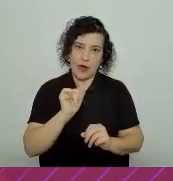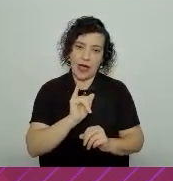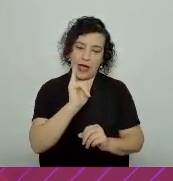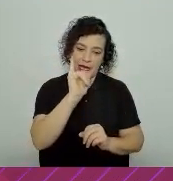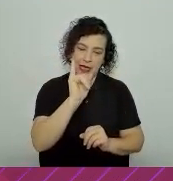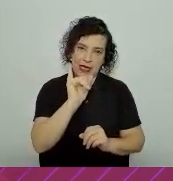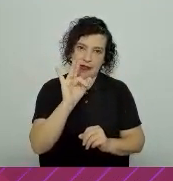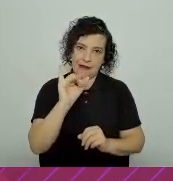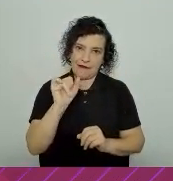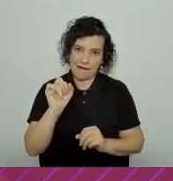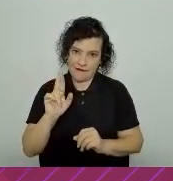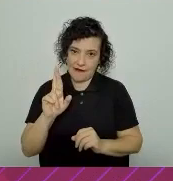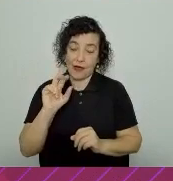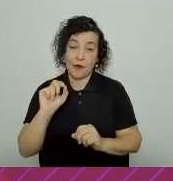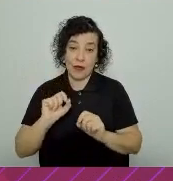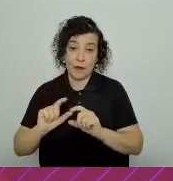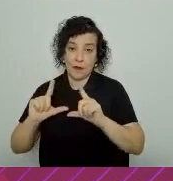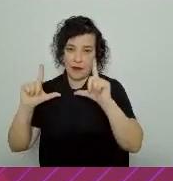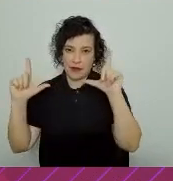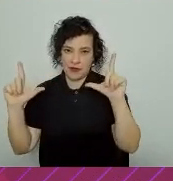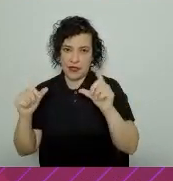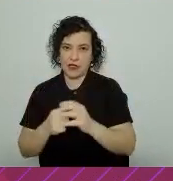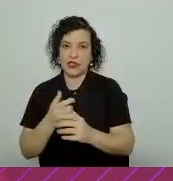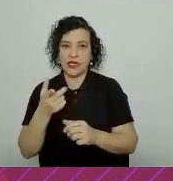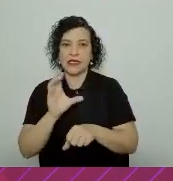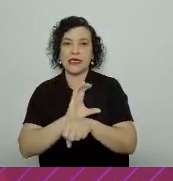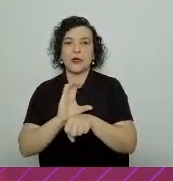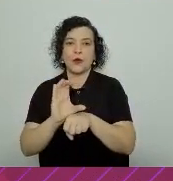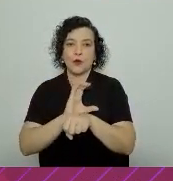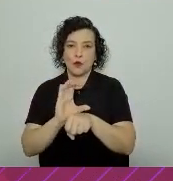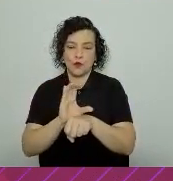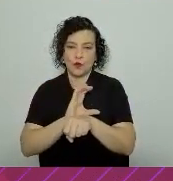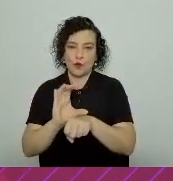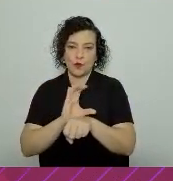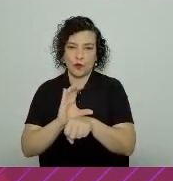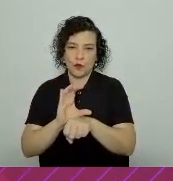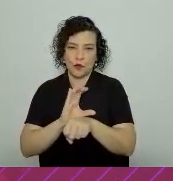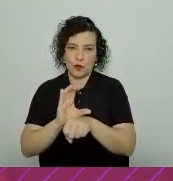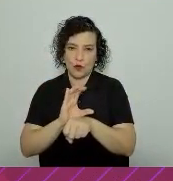é do curso do curso era eu fiz esse curso de design